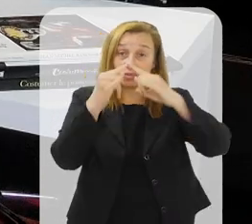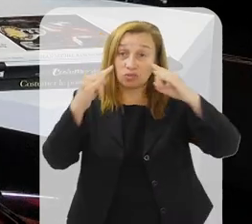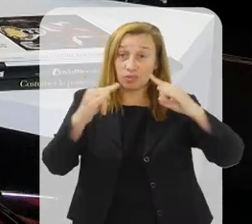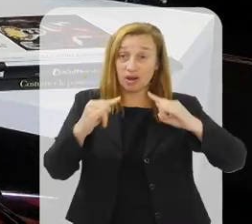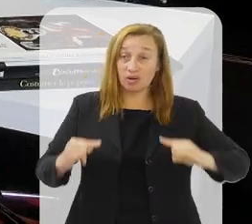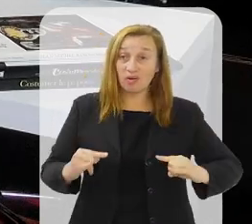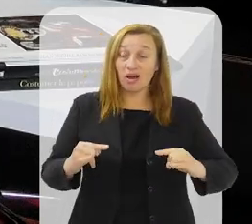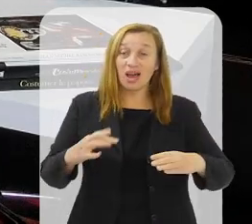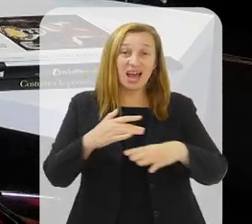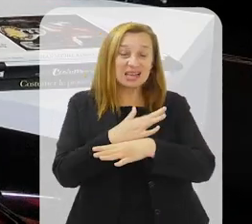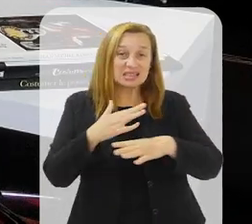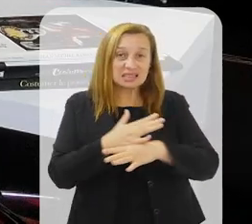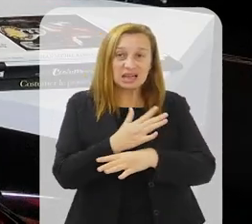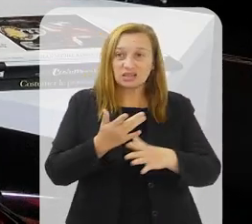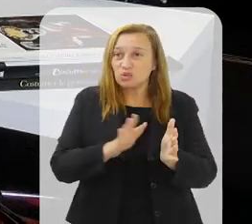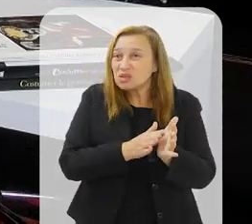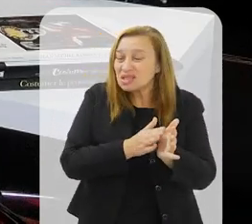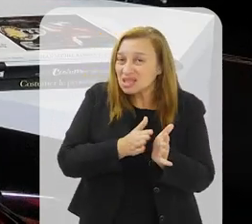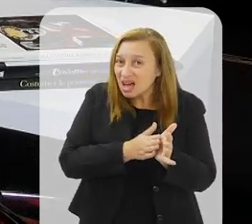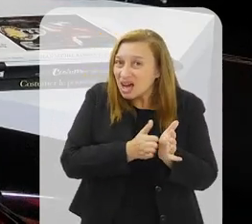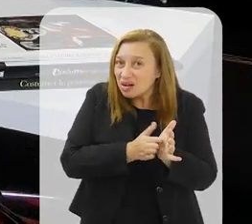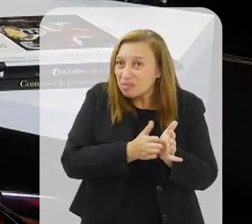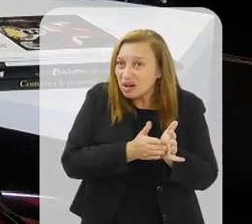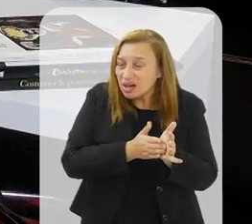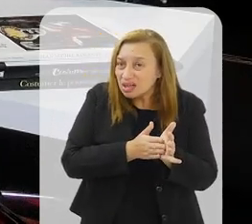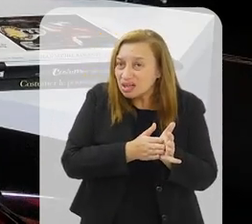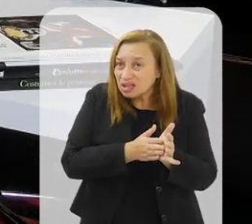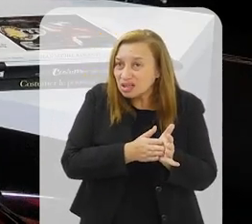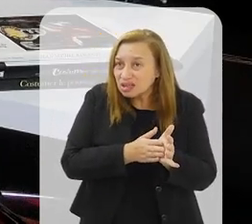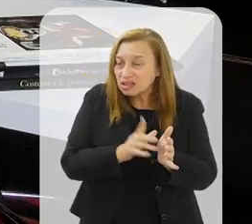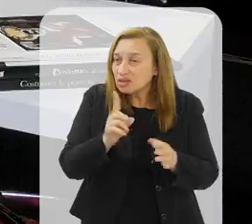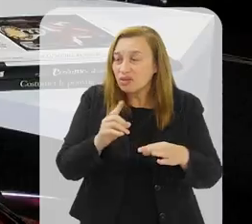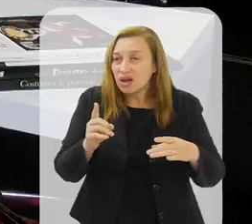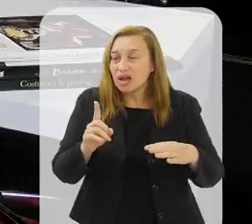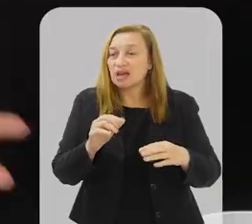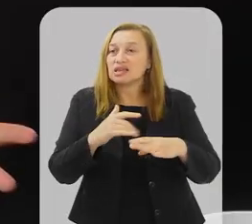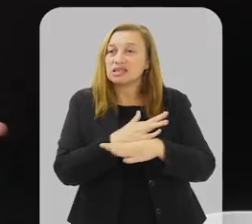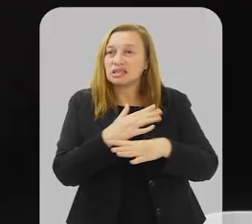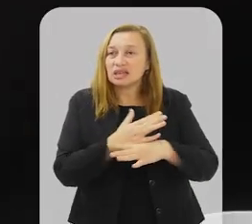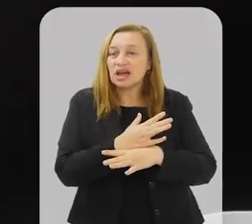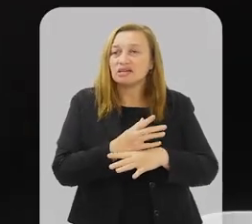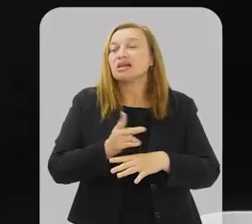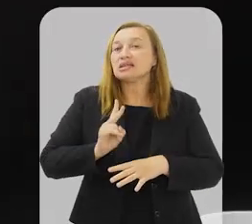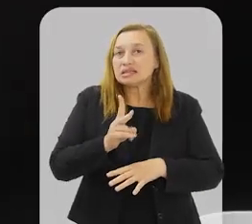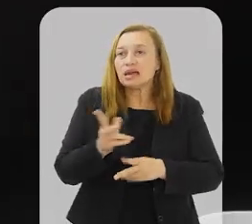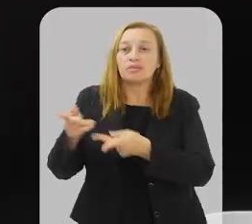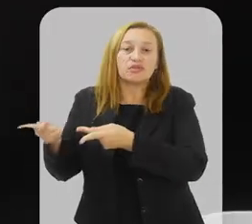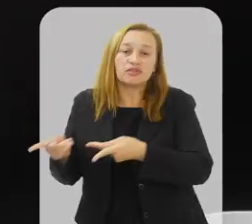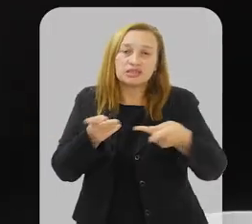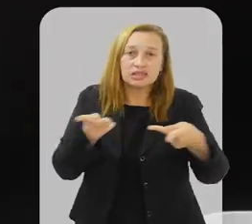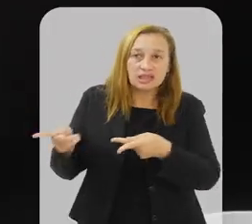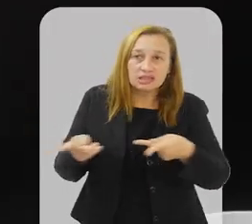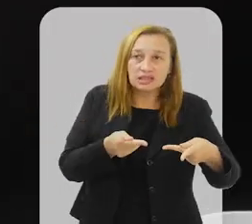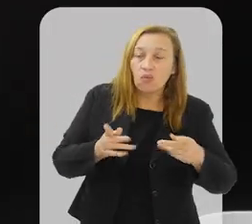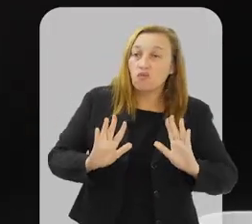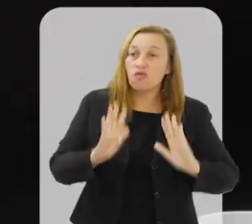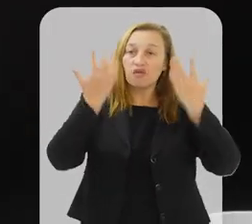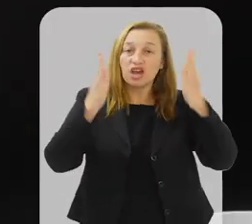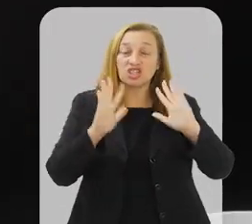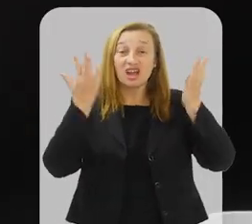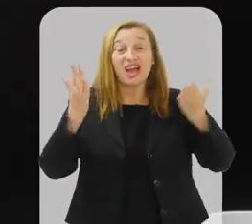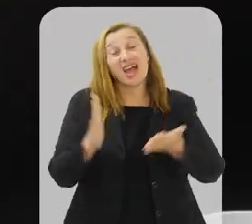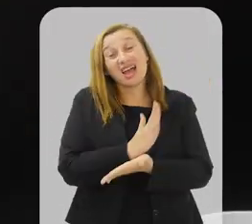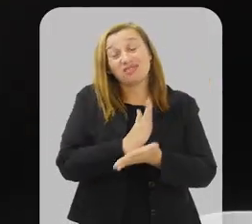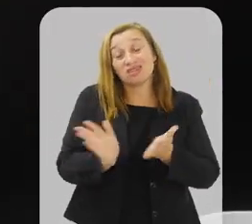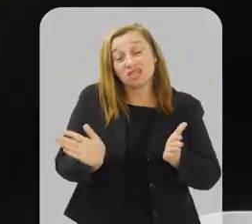Liga não é a cidade do samba não é uma cidade né a cidade do em qualquer lugar do mundo a cidade de alguma coisa Teria visitações sempre tri eventos a